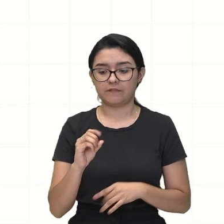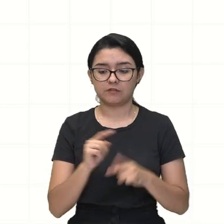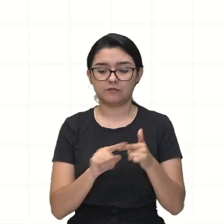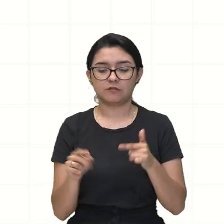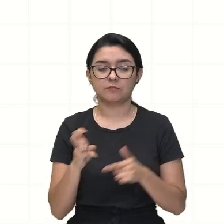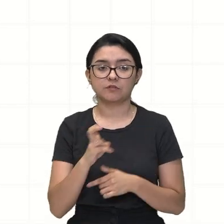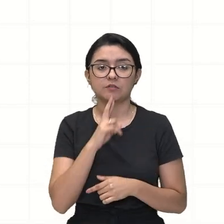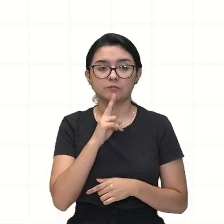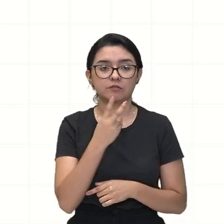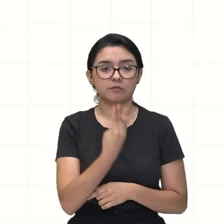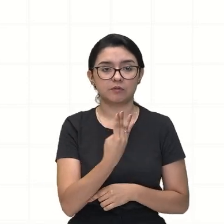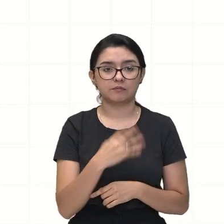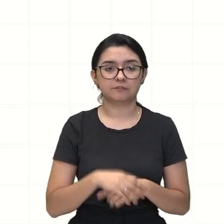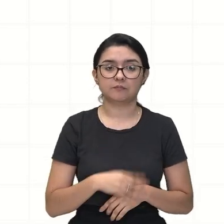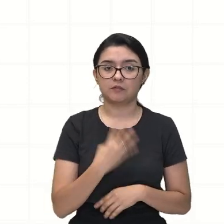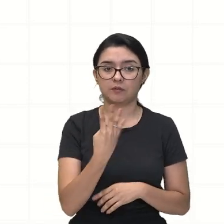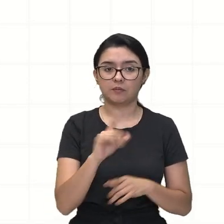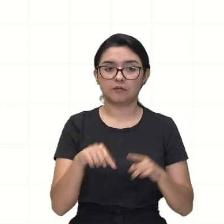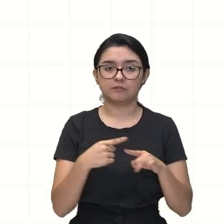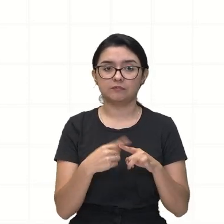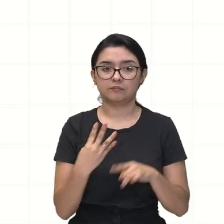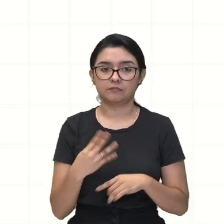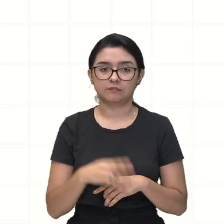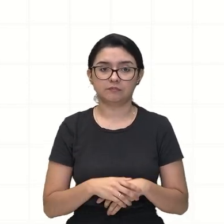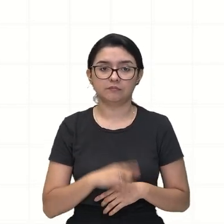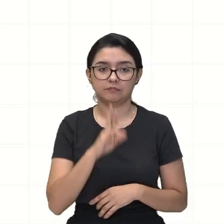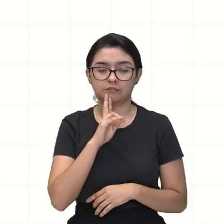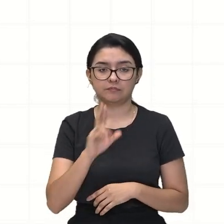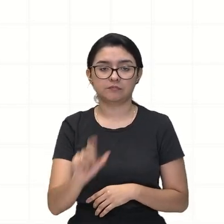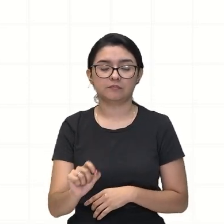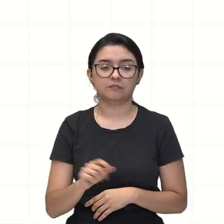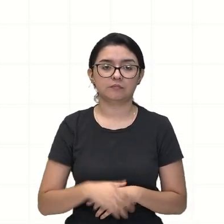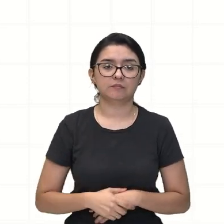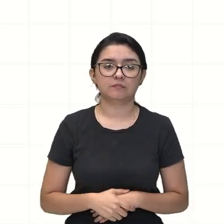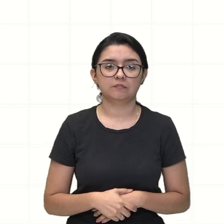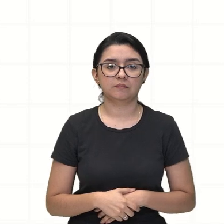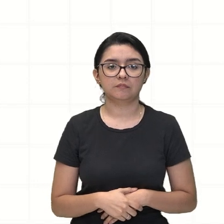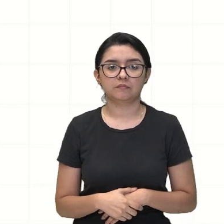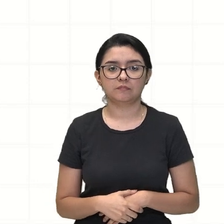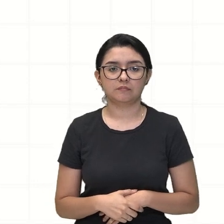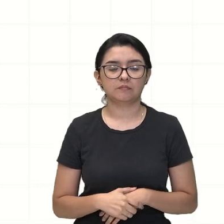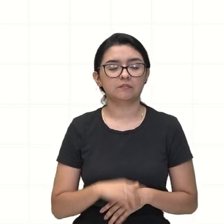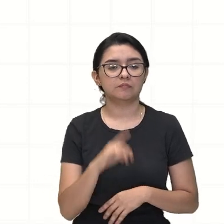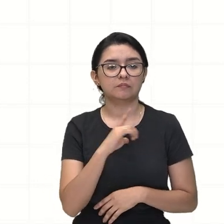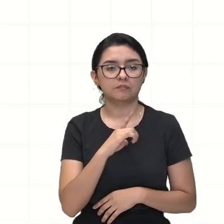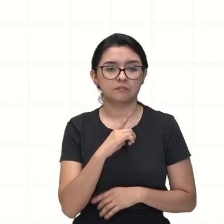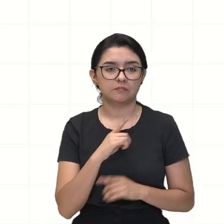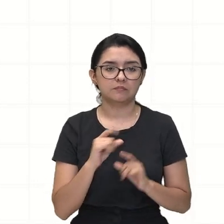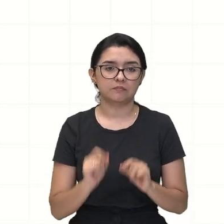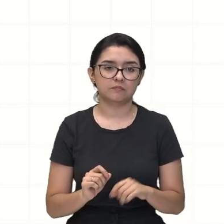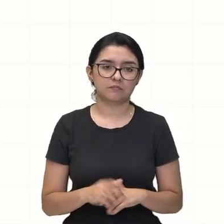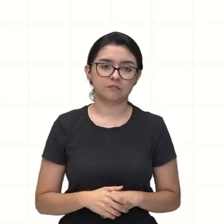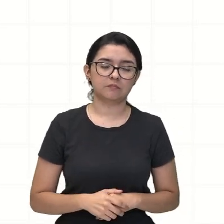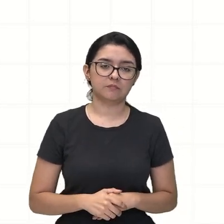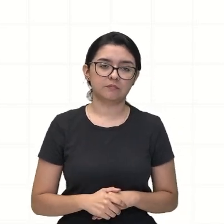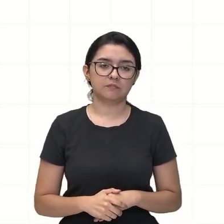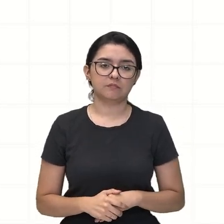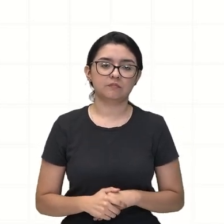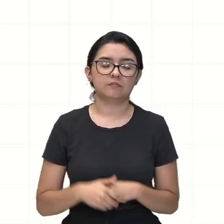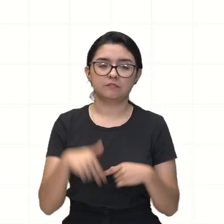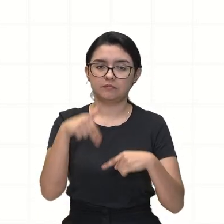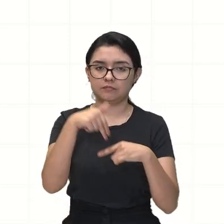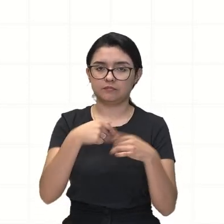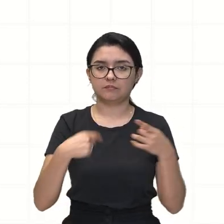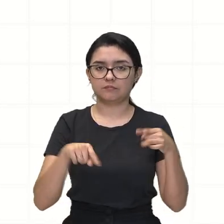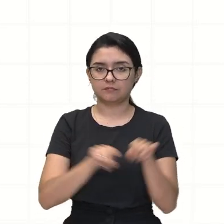quanto? 4. Então, podemos notar que de 5 para 20 houve uma multiplicação por 4. Então, o numerador também deve